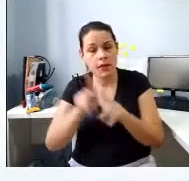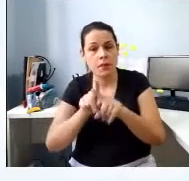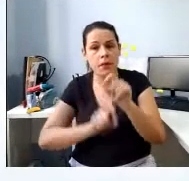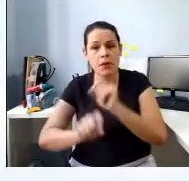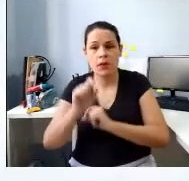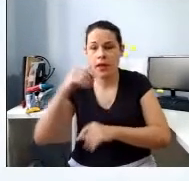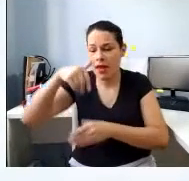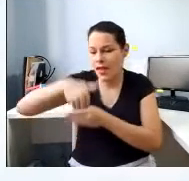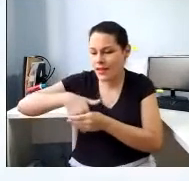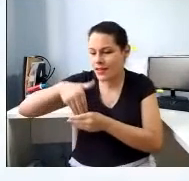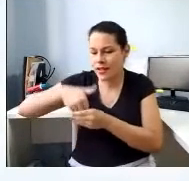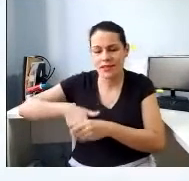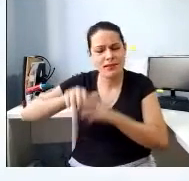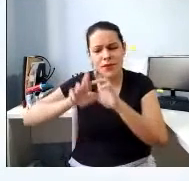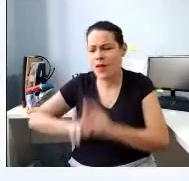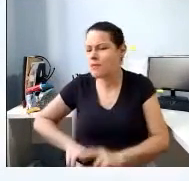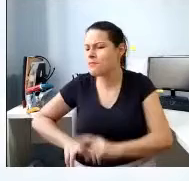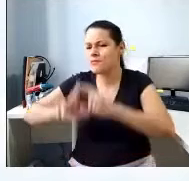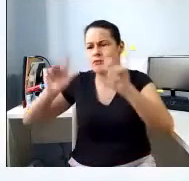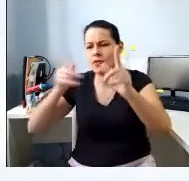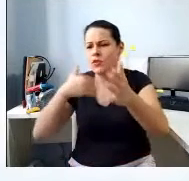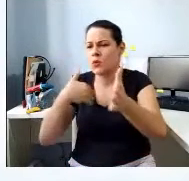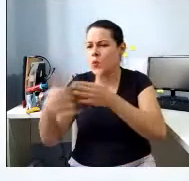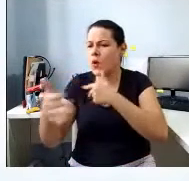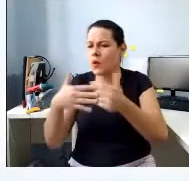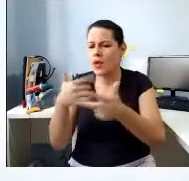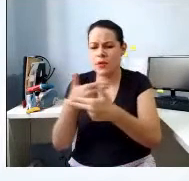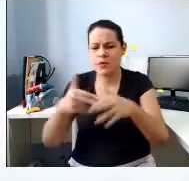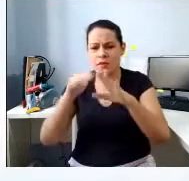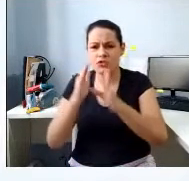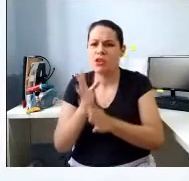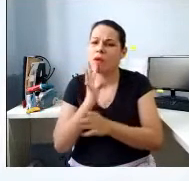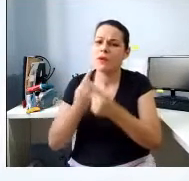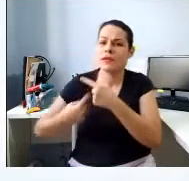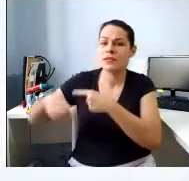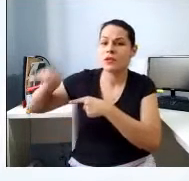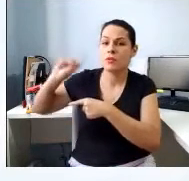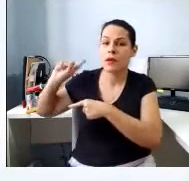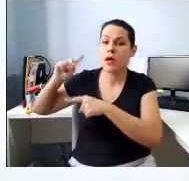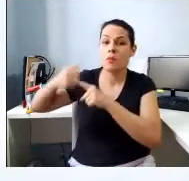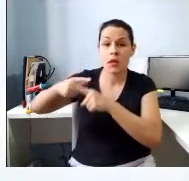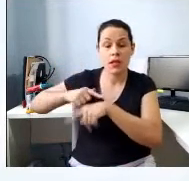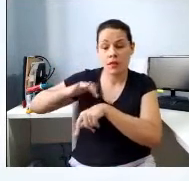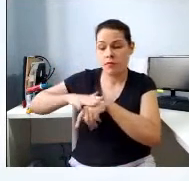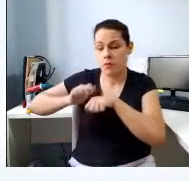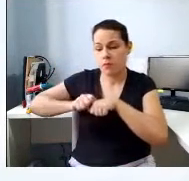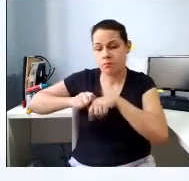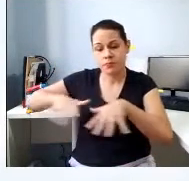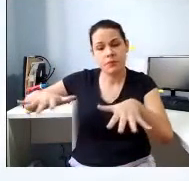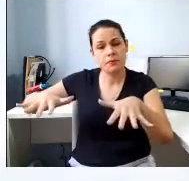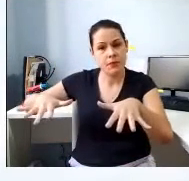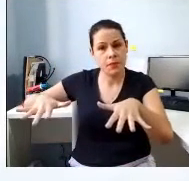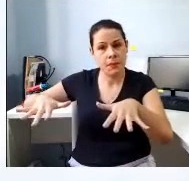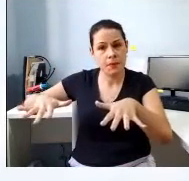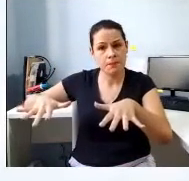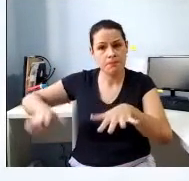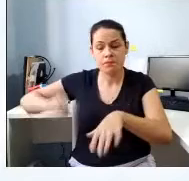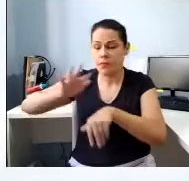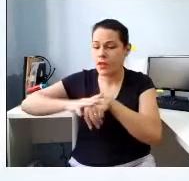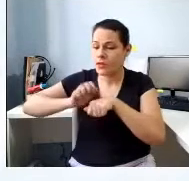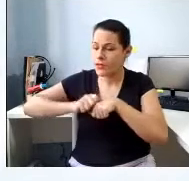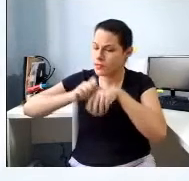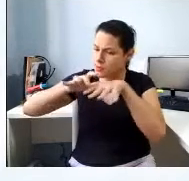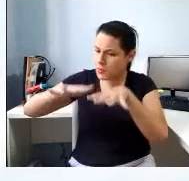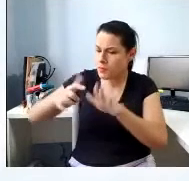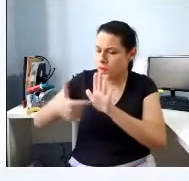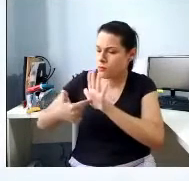eleição ela é muito, muito diferente de qualquer coisa que a gente conhece, né? Porque teve a pandemia no meio, e a pandemia ela recolocou